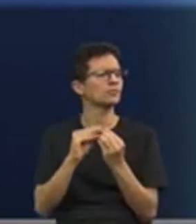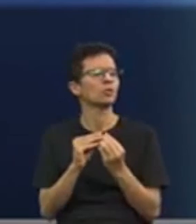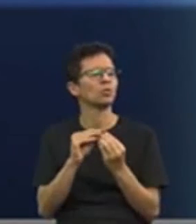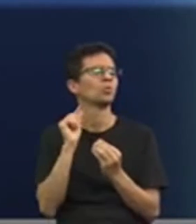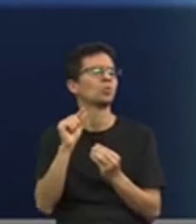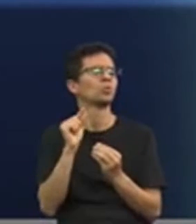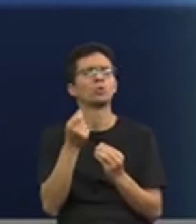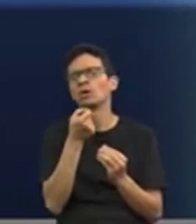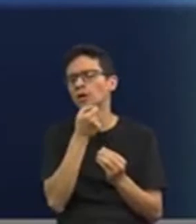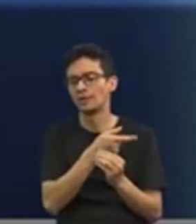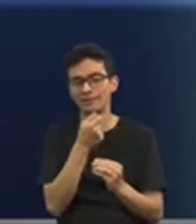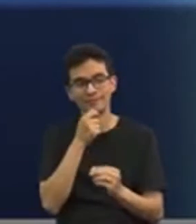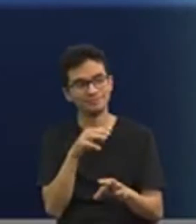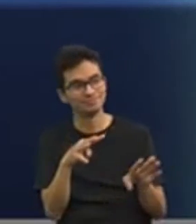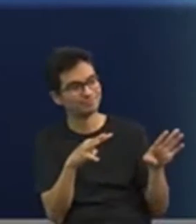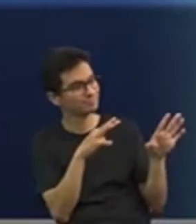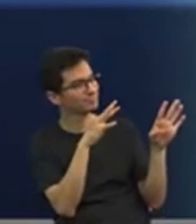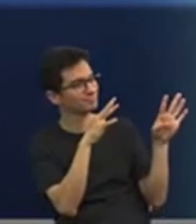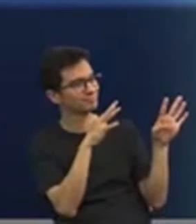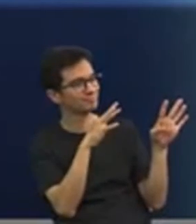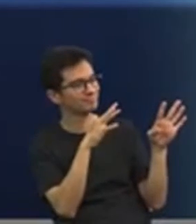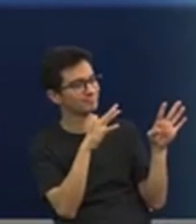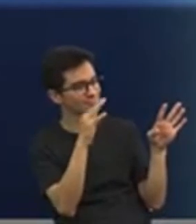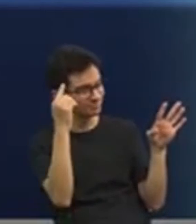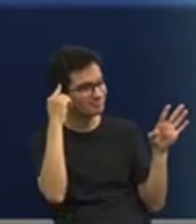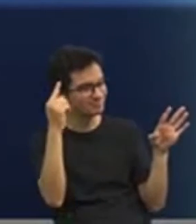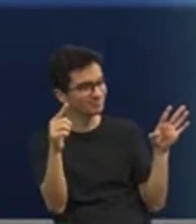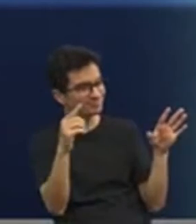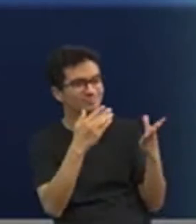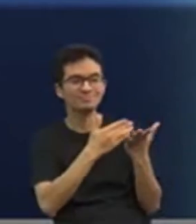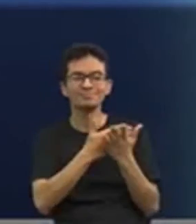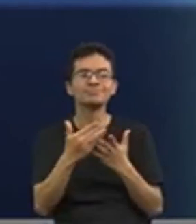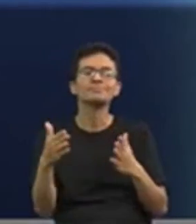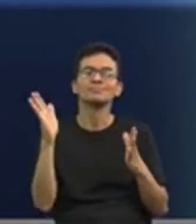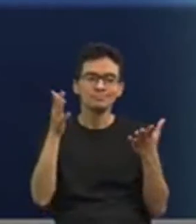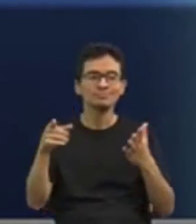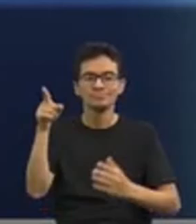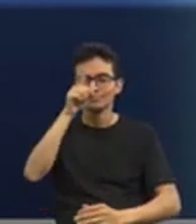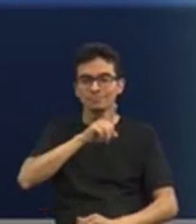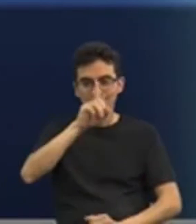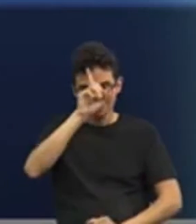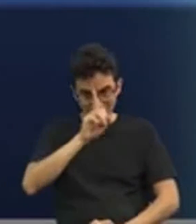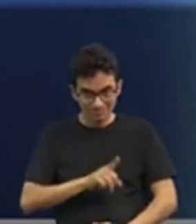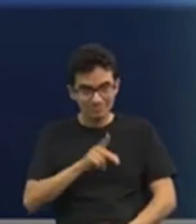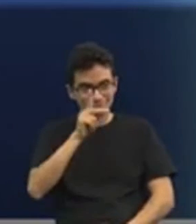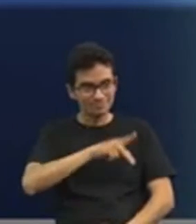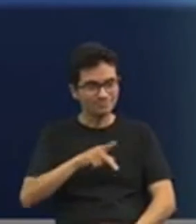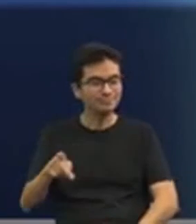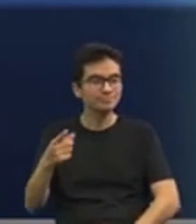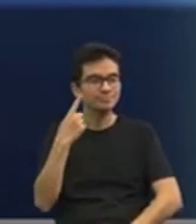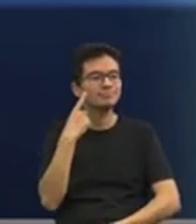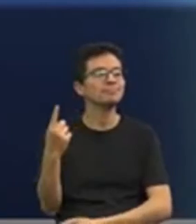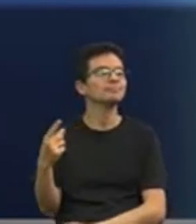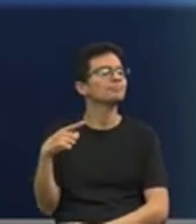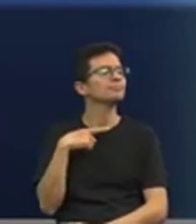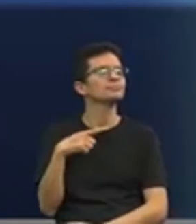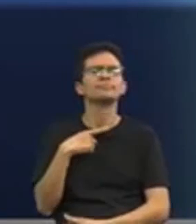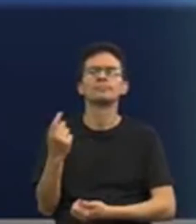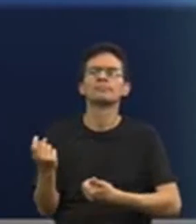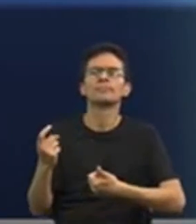que a charge que você tá olhando aí principalmente que eu acabei de cerca o acharge